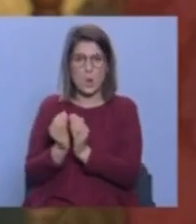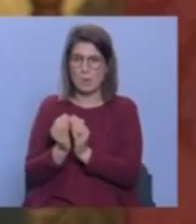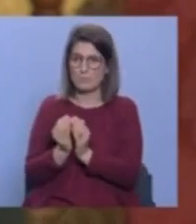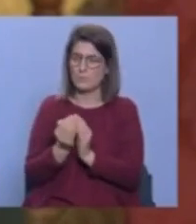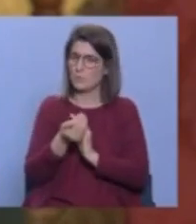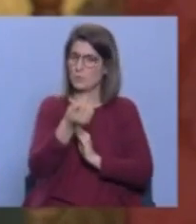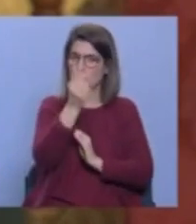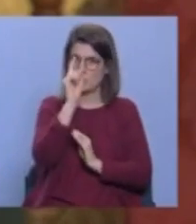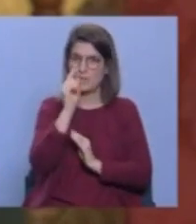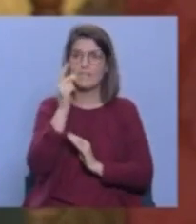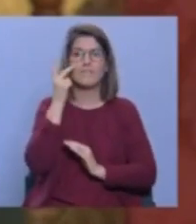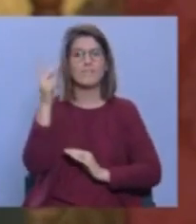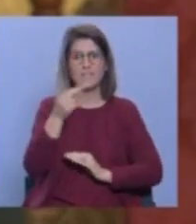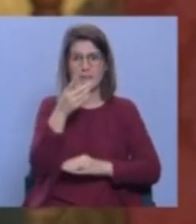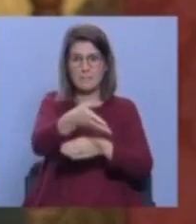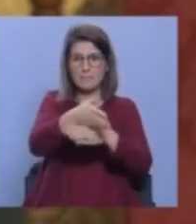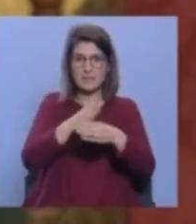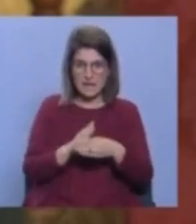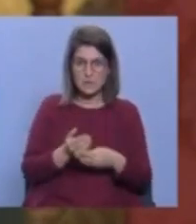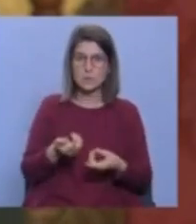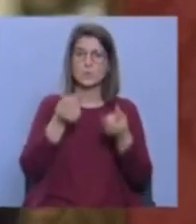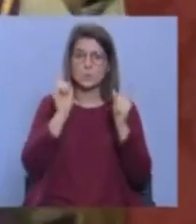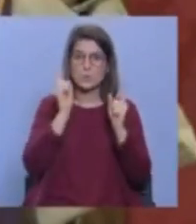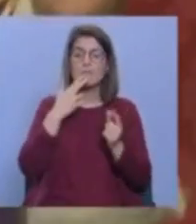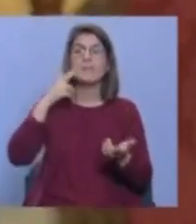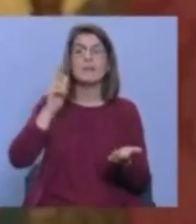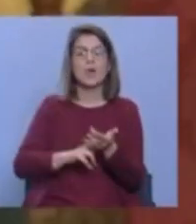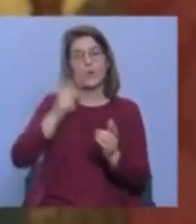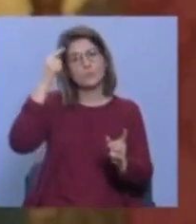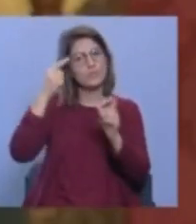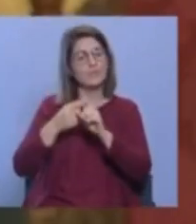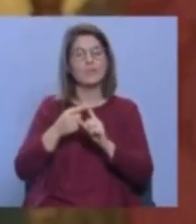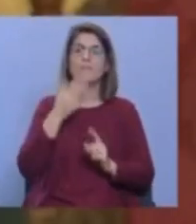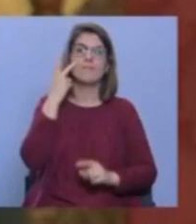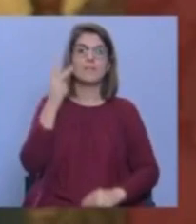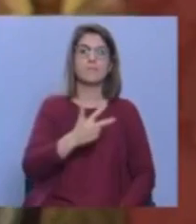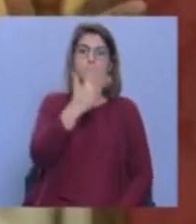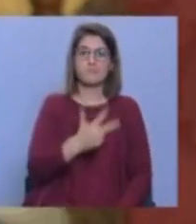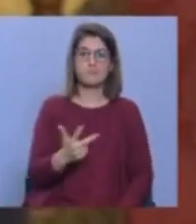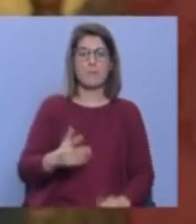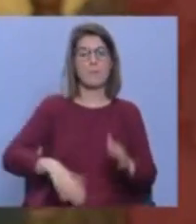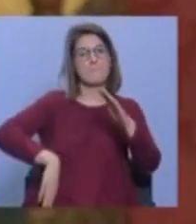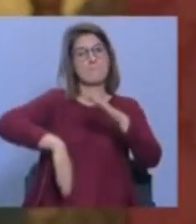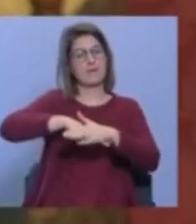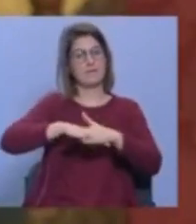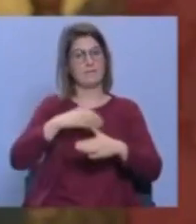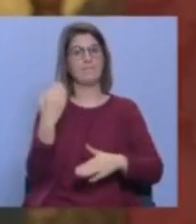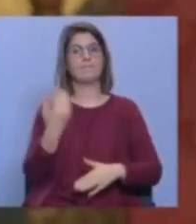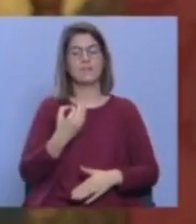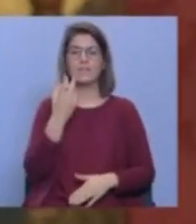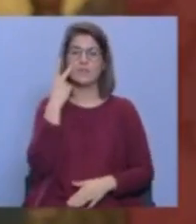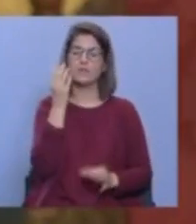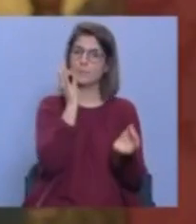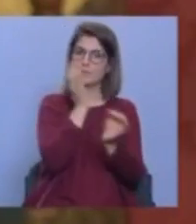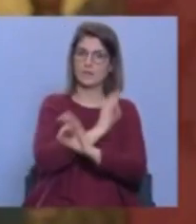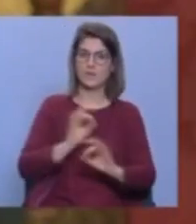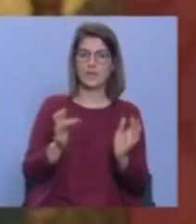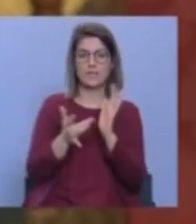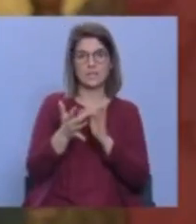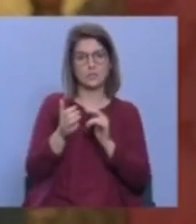menos vivermos a metade, mas na plenitude, na alegria, da maravilha, que é ser-se